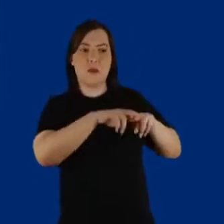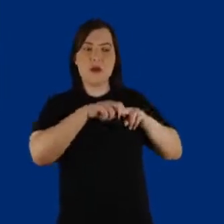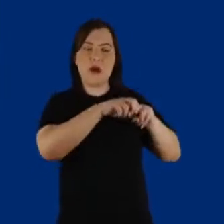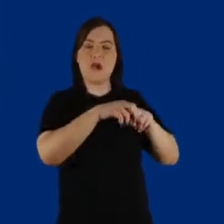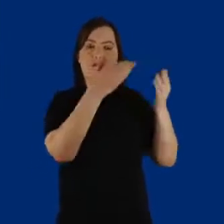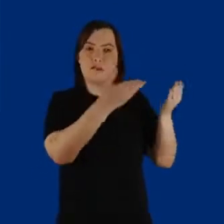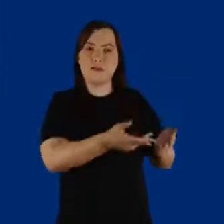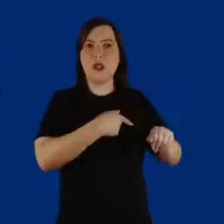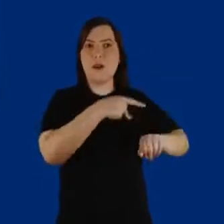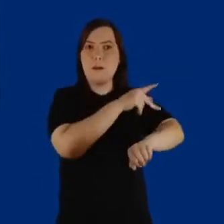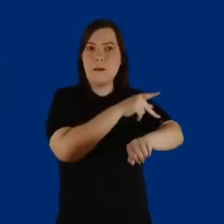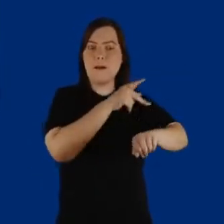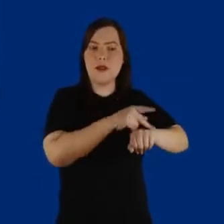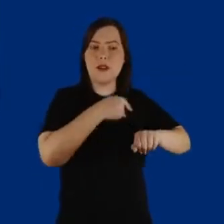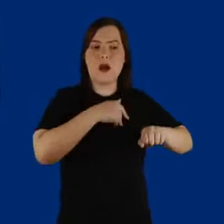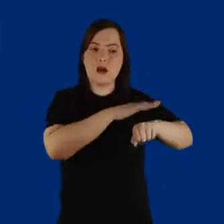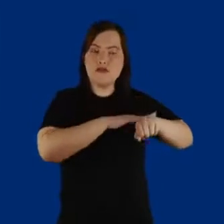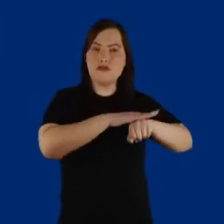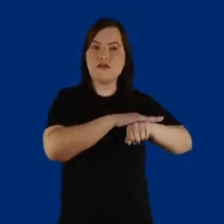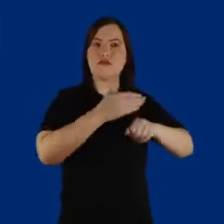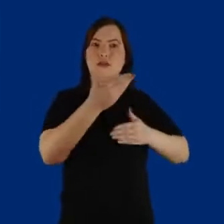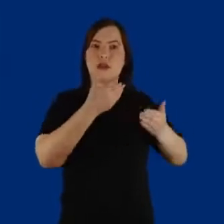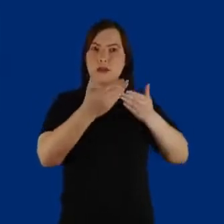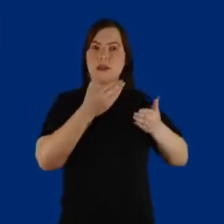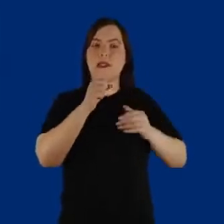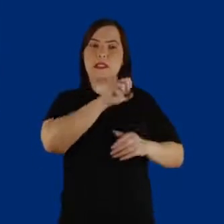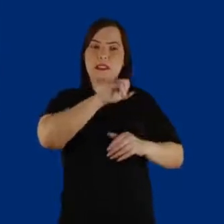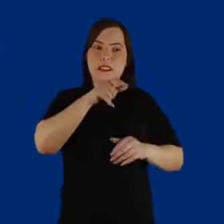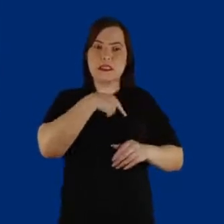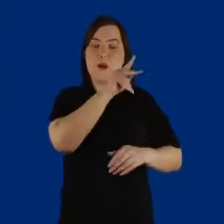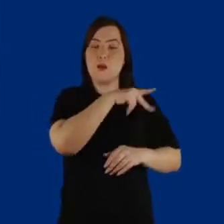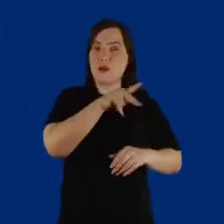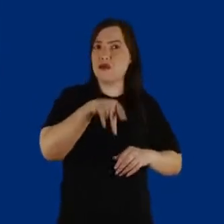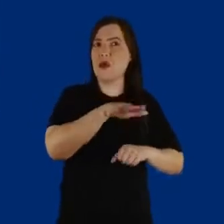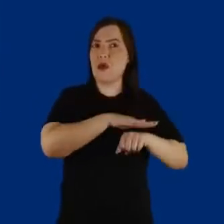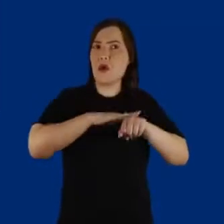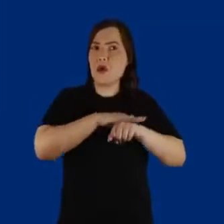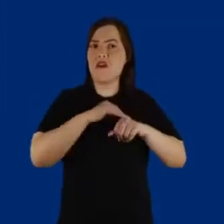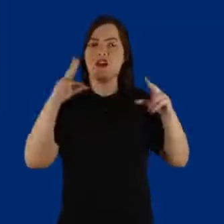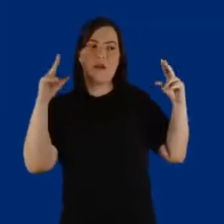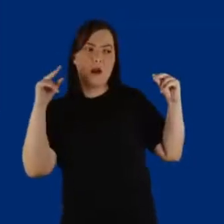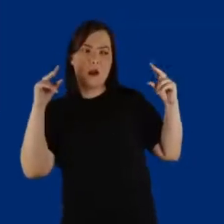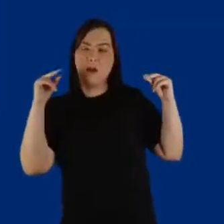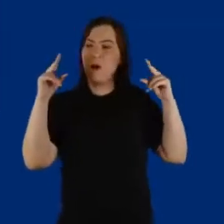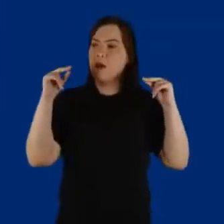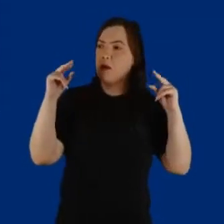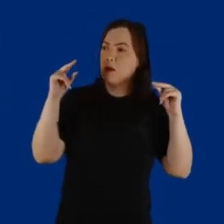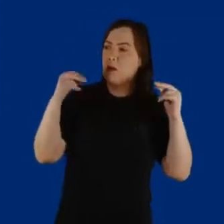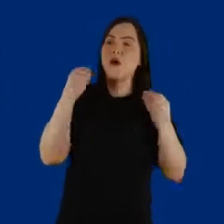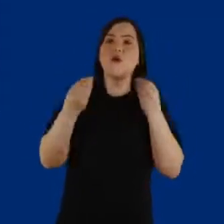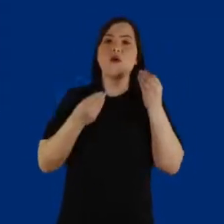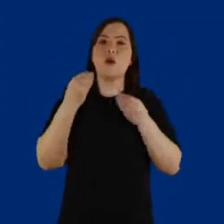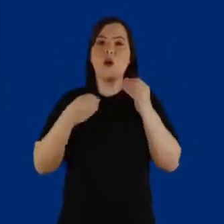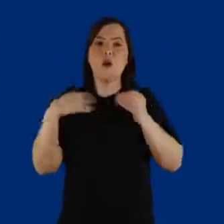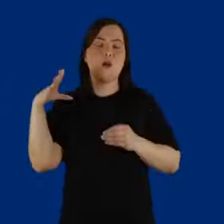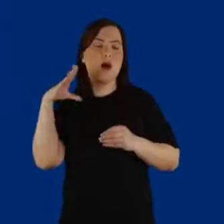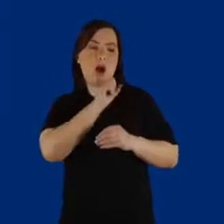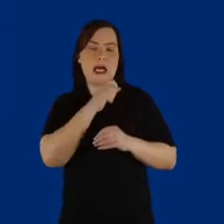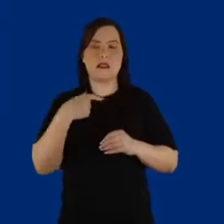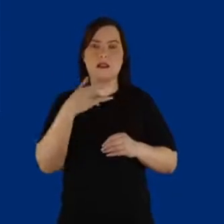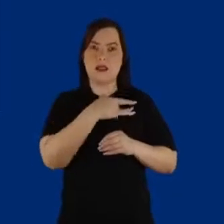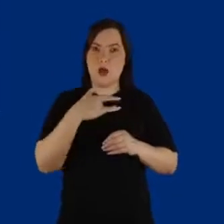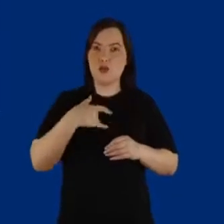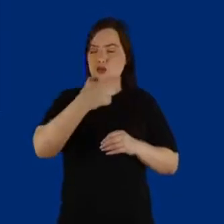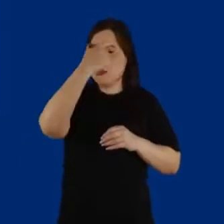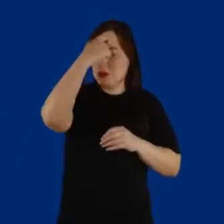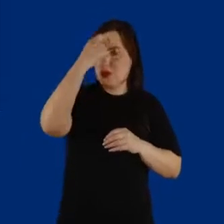a pedagogia do diálogo, né? Se os professores dialogarem, os professores estão numa bruta emergência de saúde mental, nós